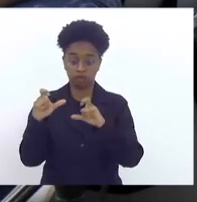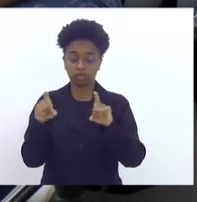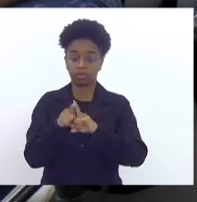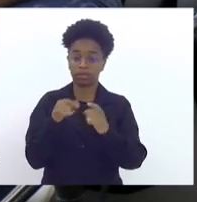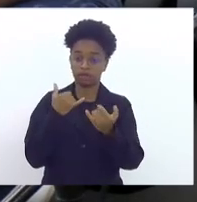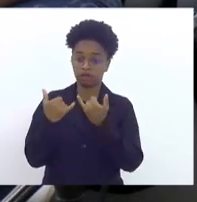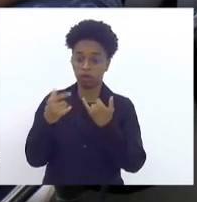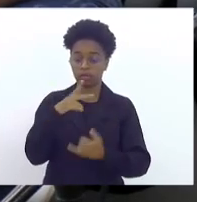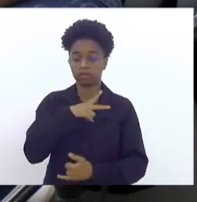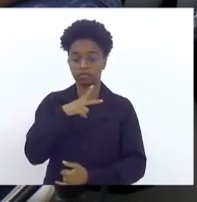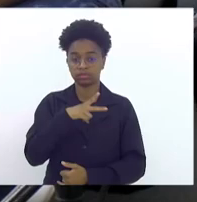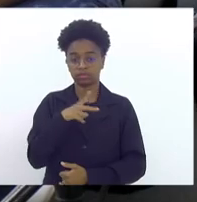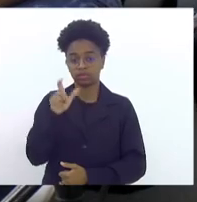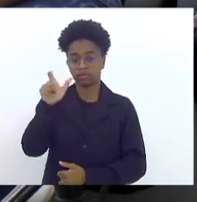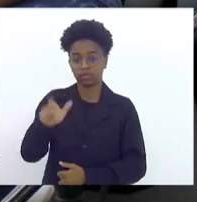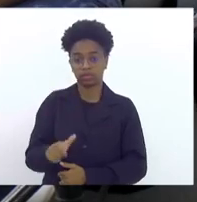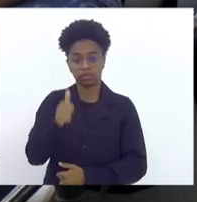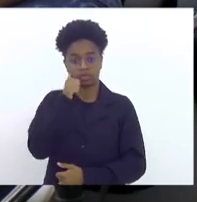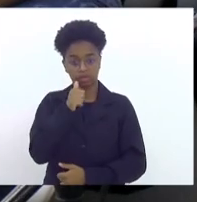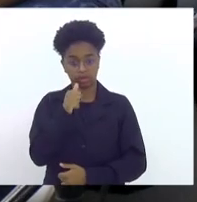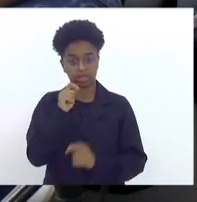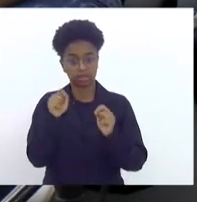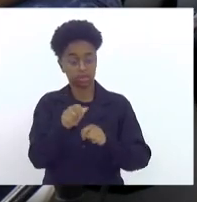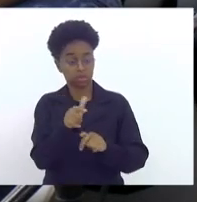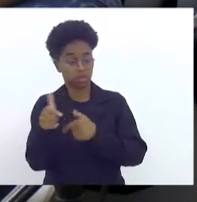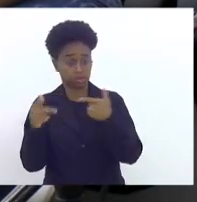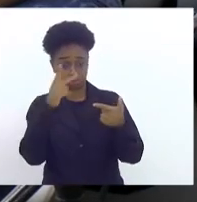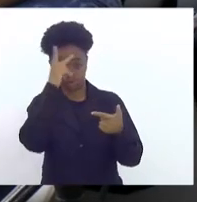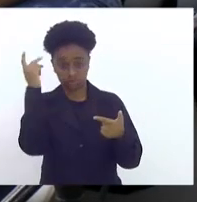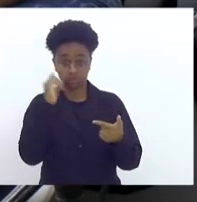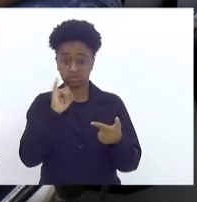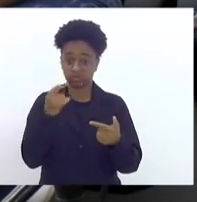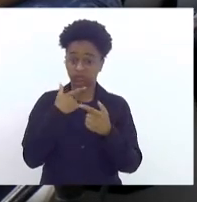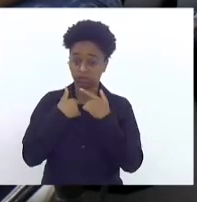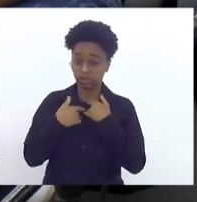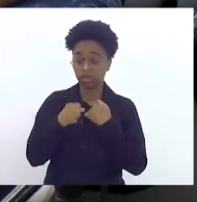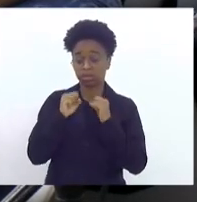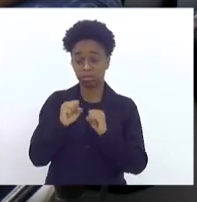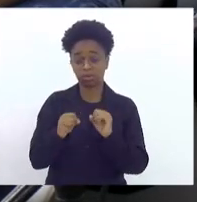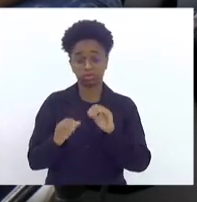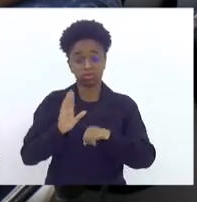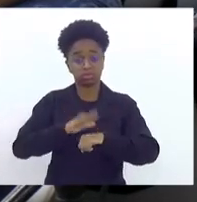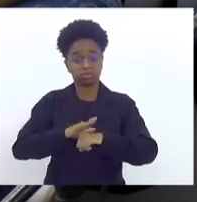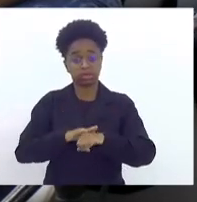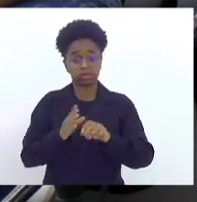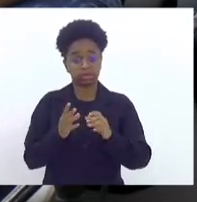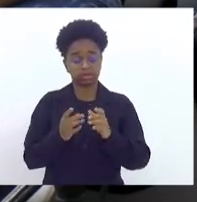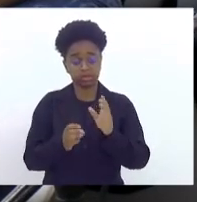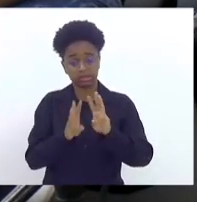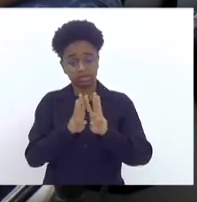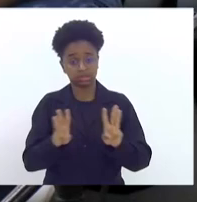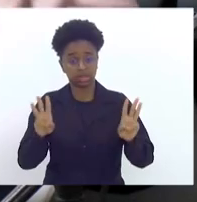pessoais de mulheres para que outras pessoas que quiserem façam seus próprios sites